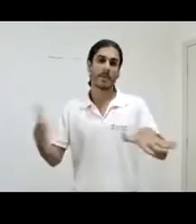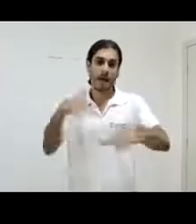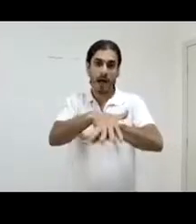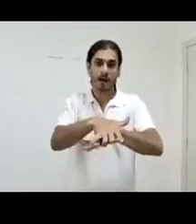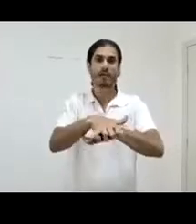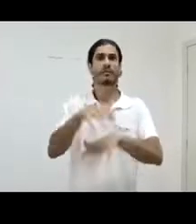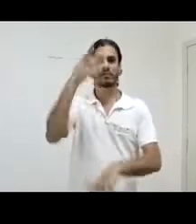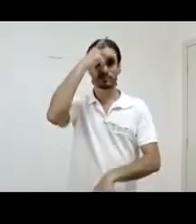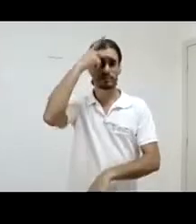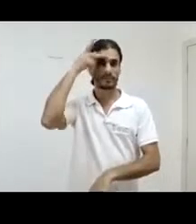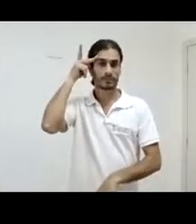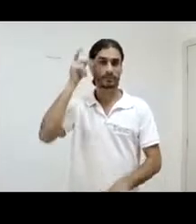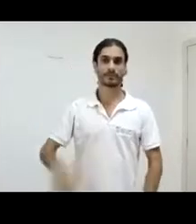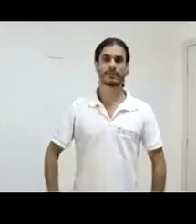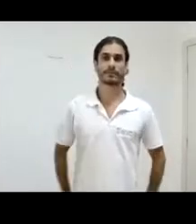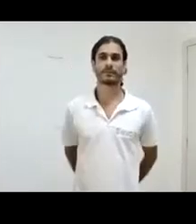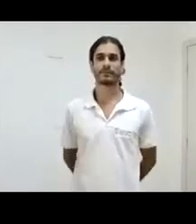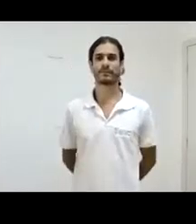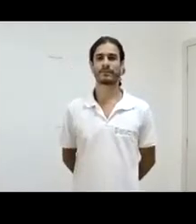Larice Cotonhuto.